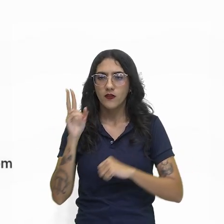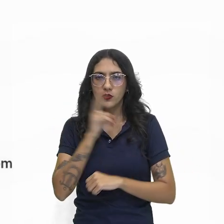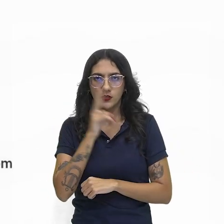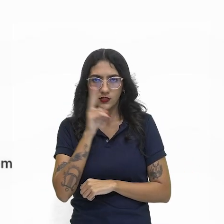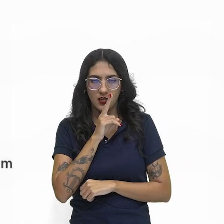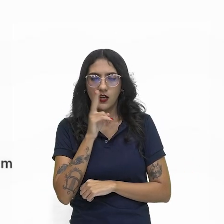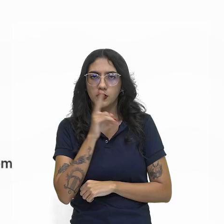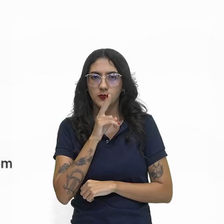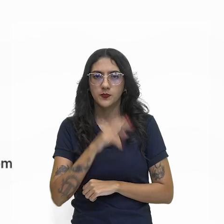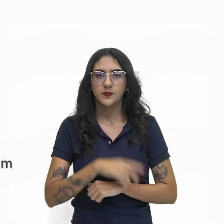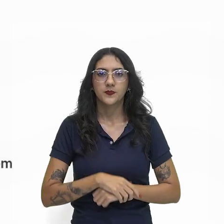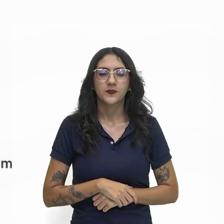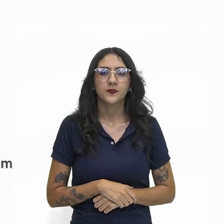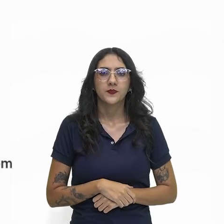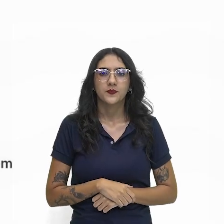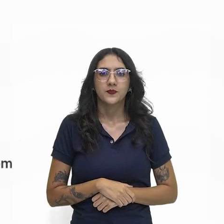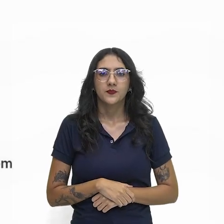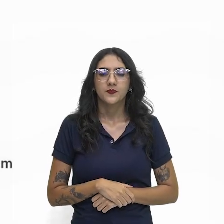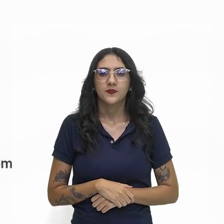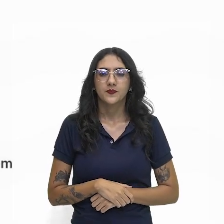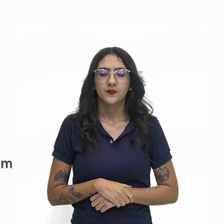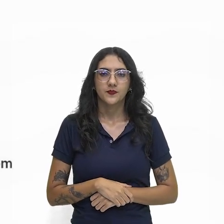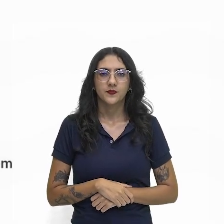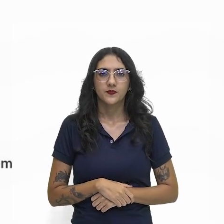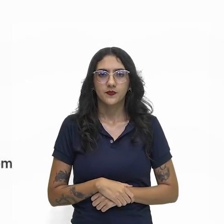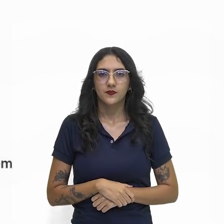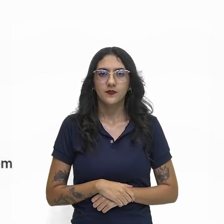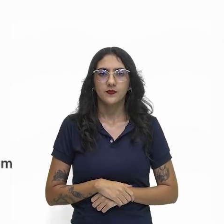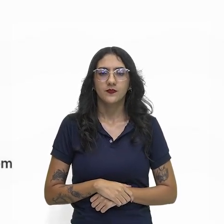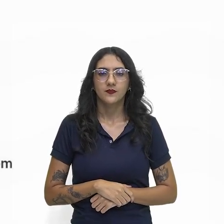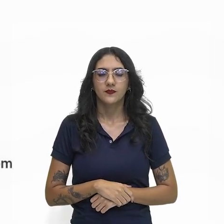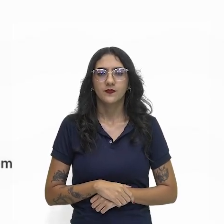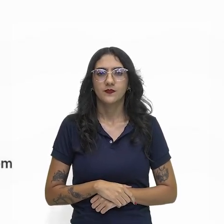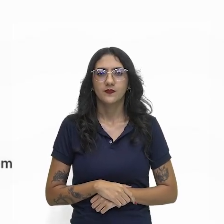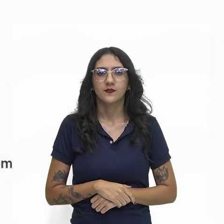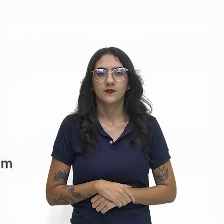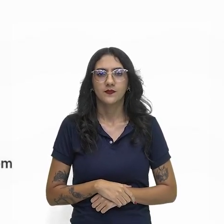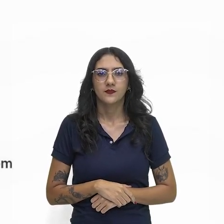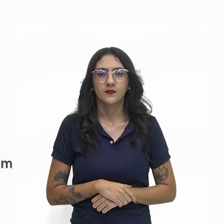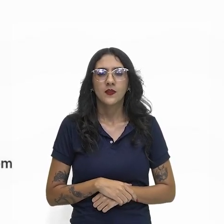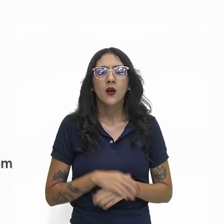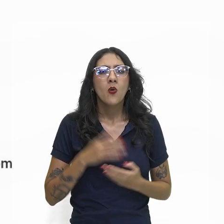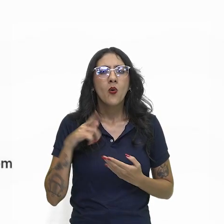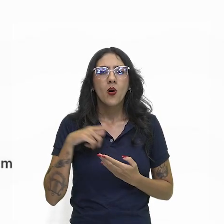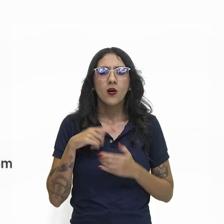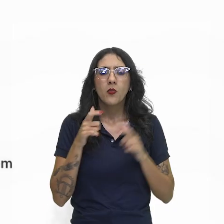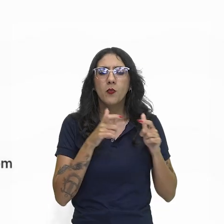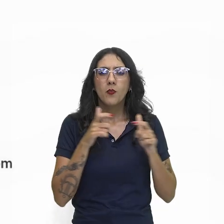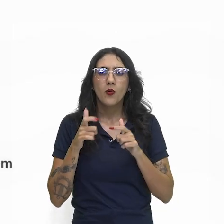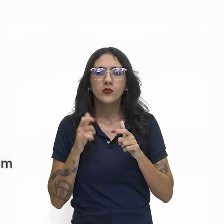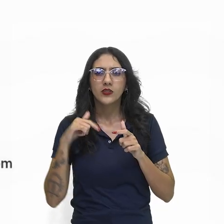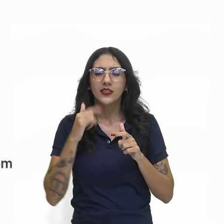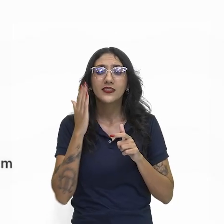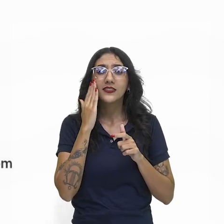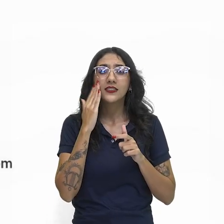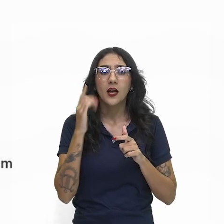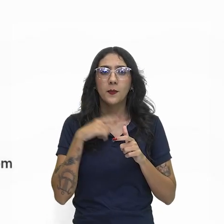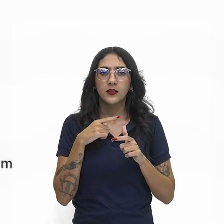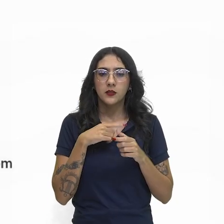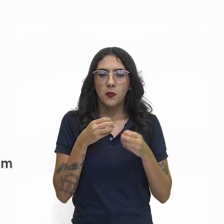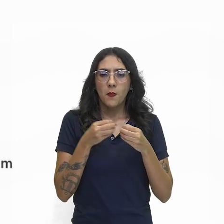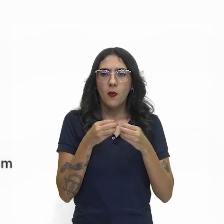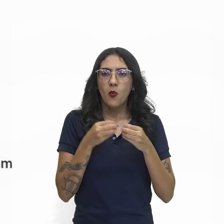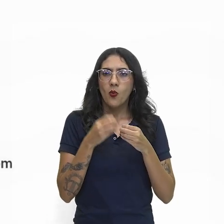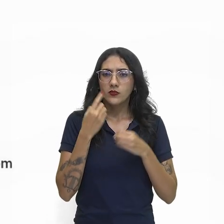Tá? O ponto em que a Terra está mais próxima do Sol, que esse